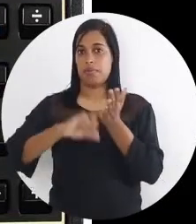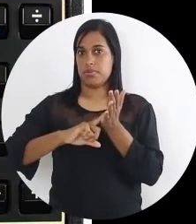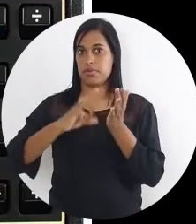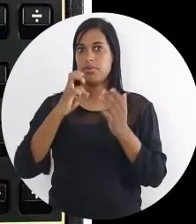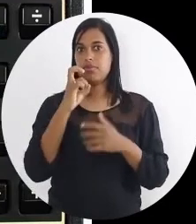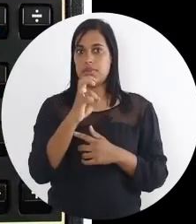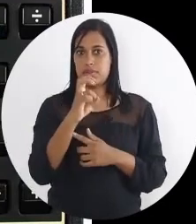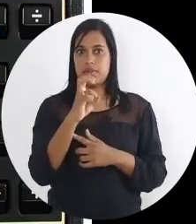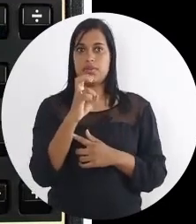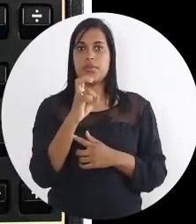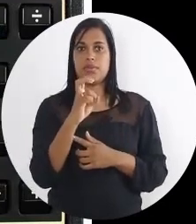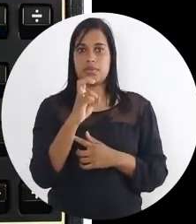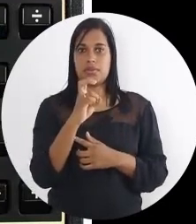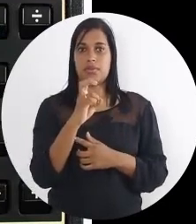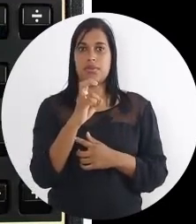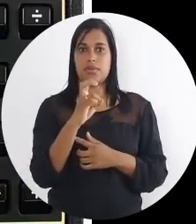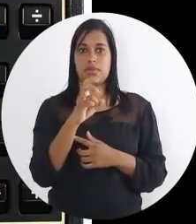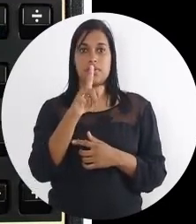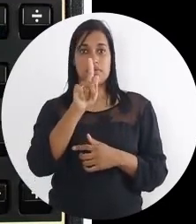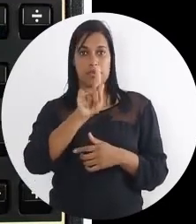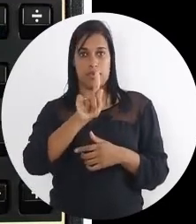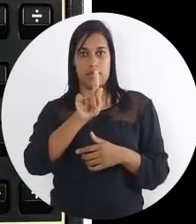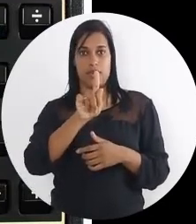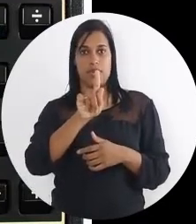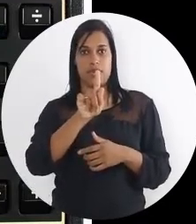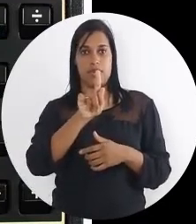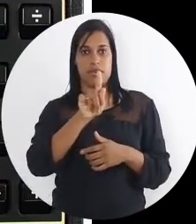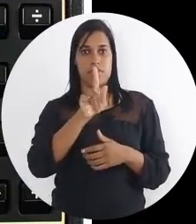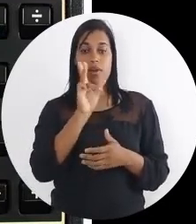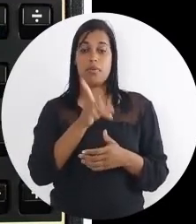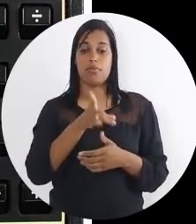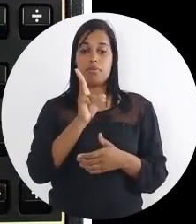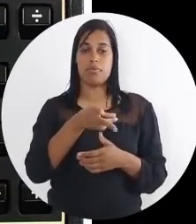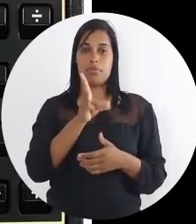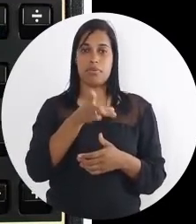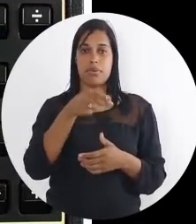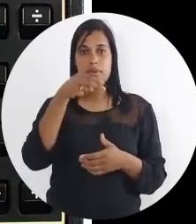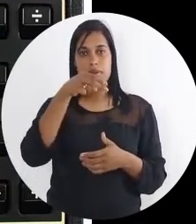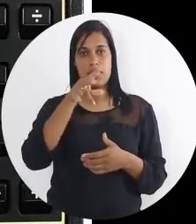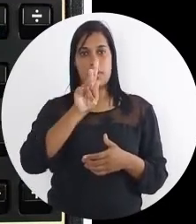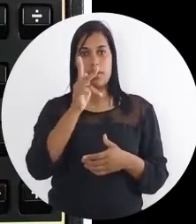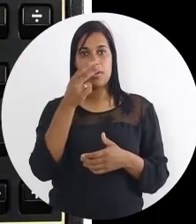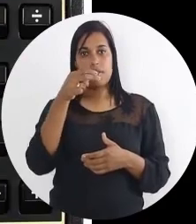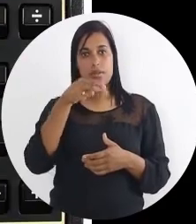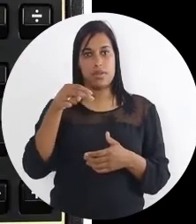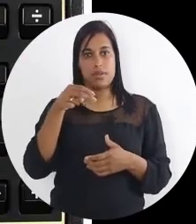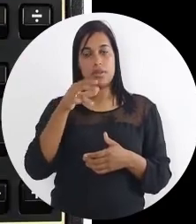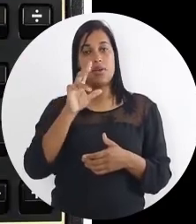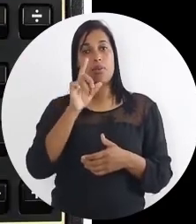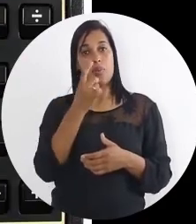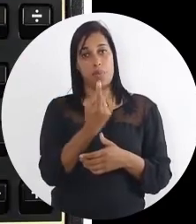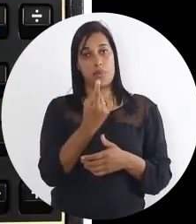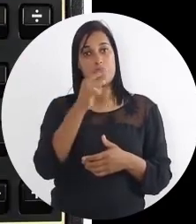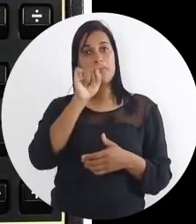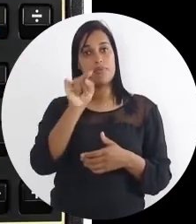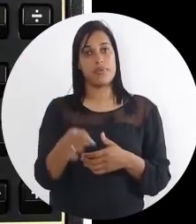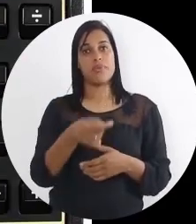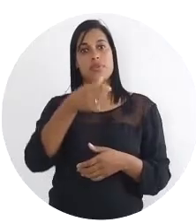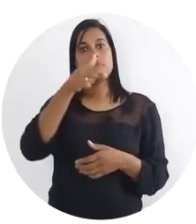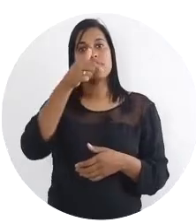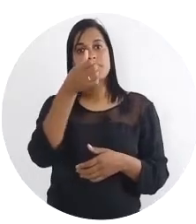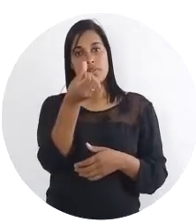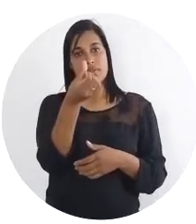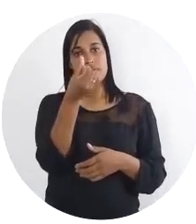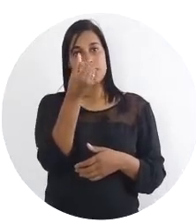Pressionamos 5, o botão G e, na sequência, LN. No visor, teremos